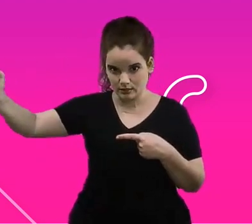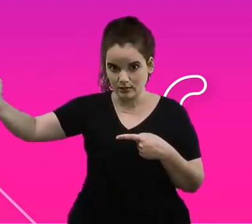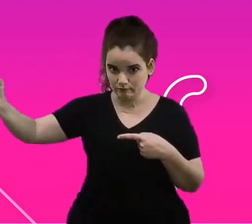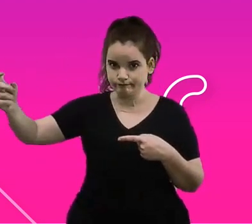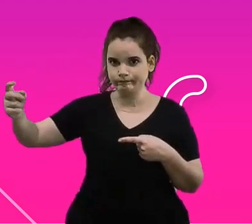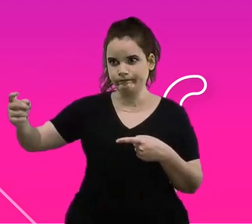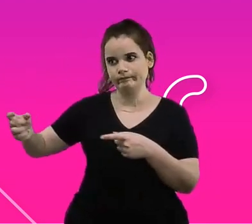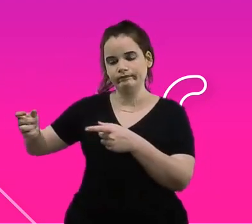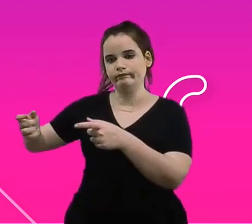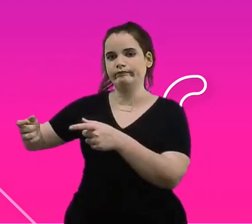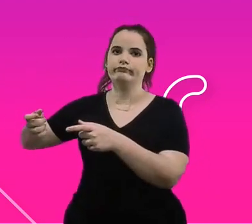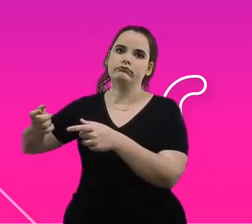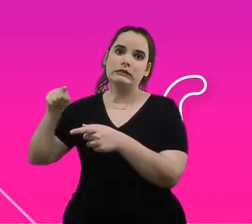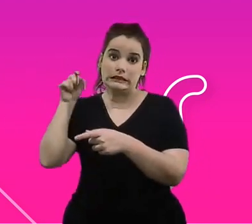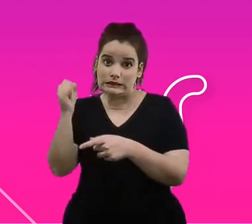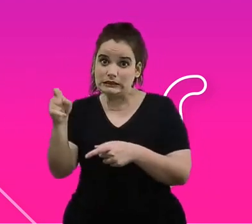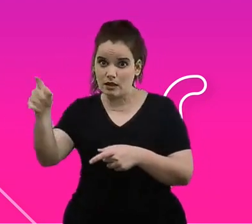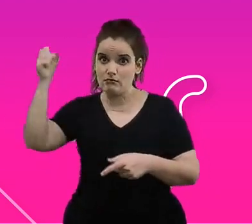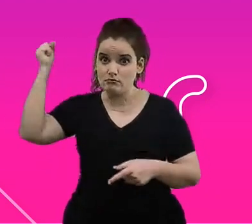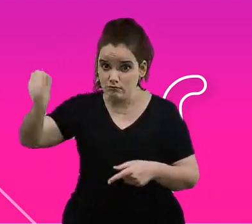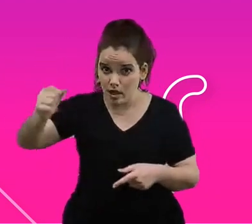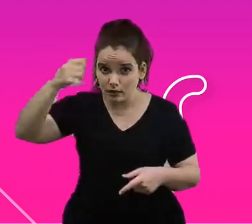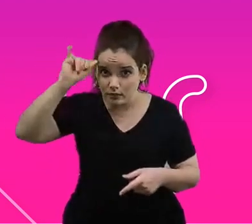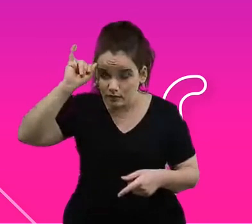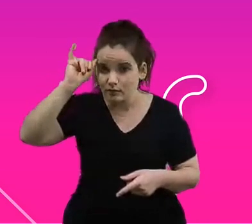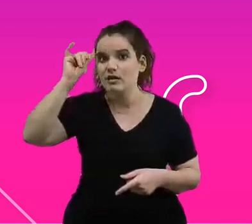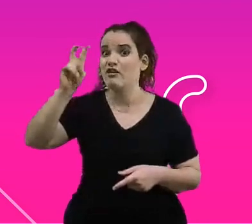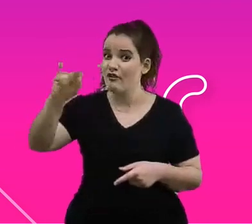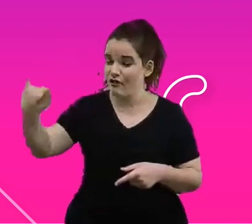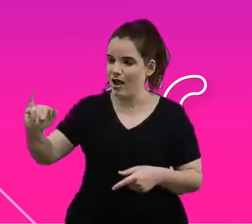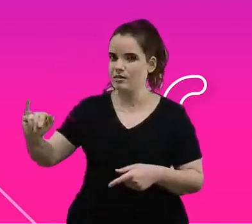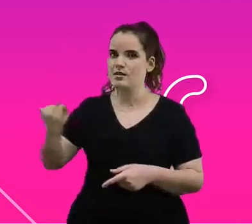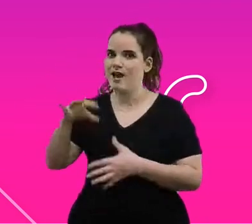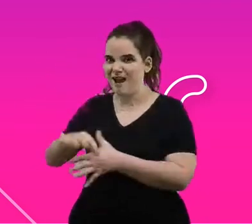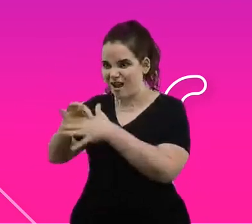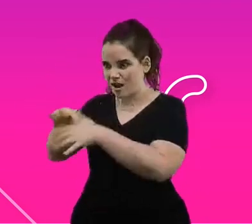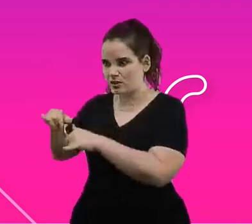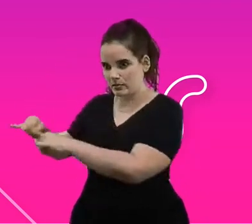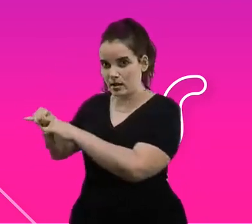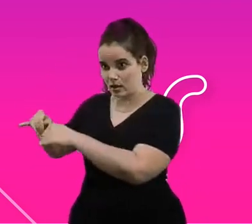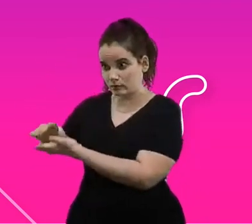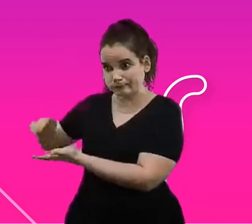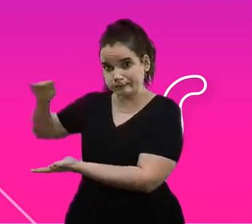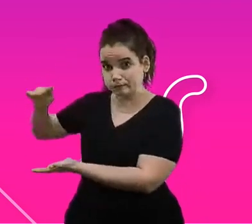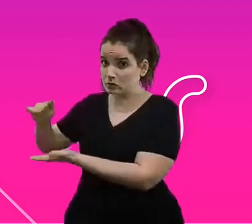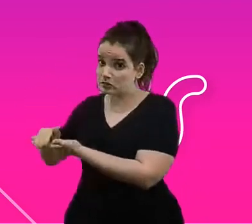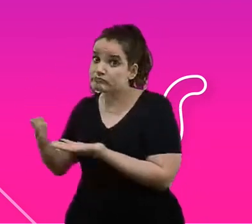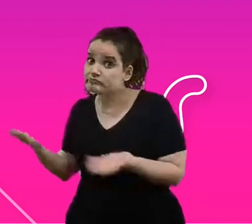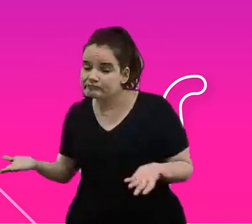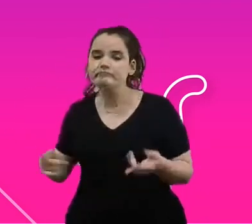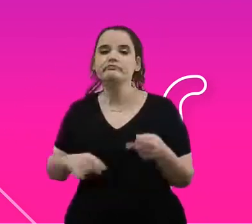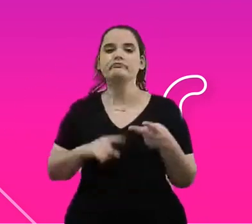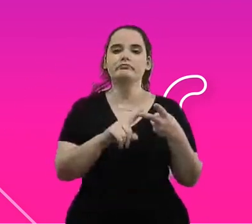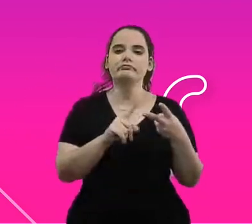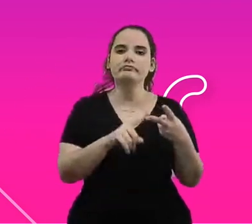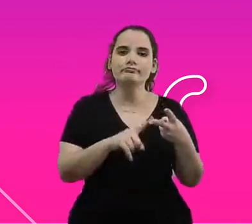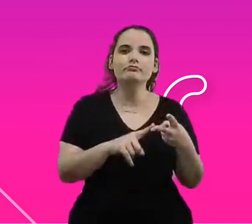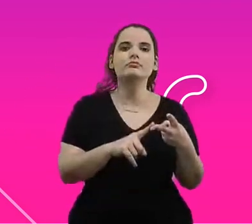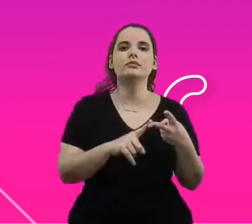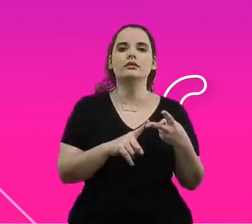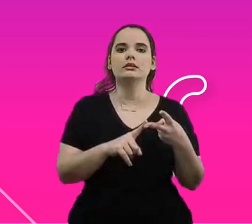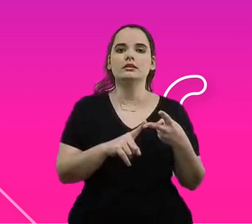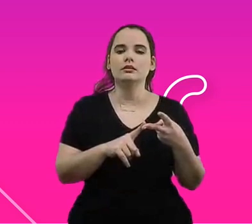é que essa experiência reverbera, né? Então, assim, como é que a gente conecta esses impactos, né, se